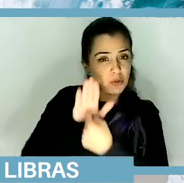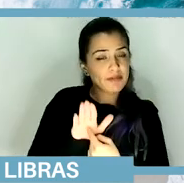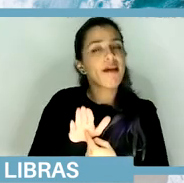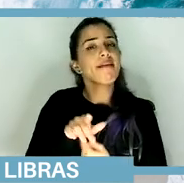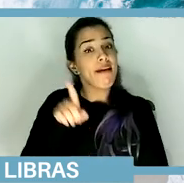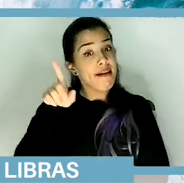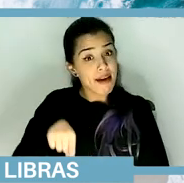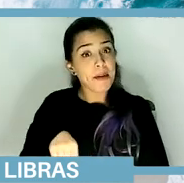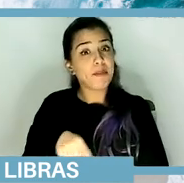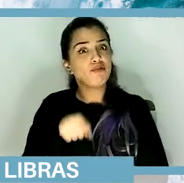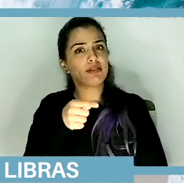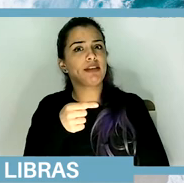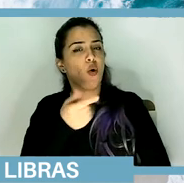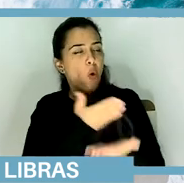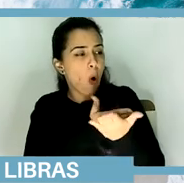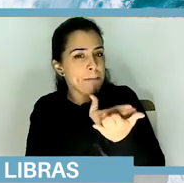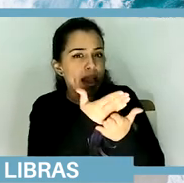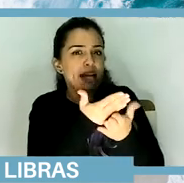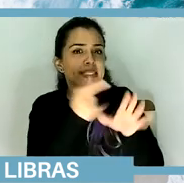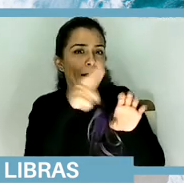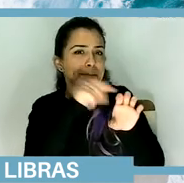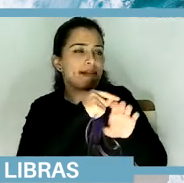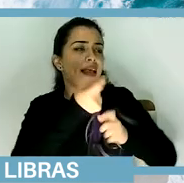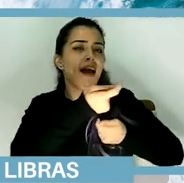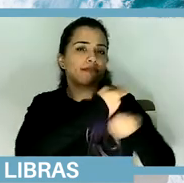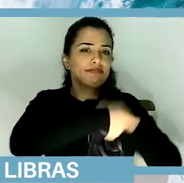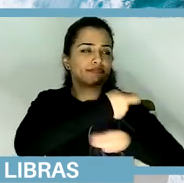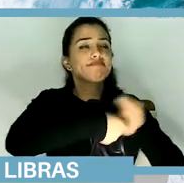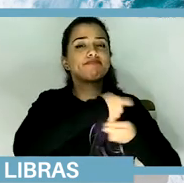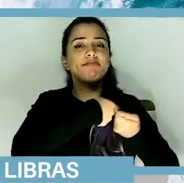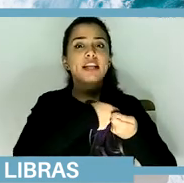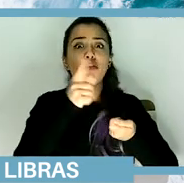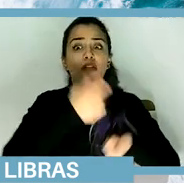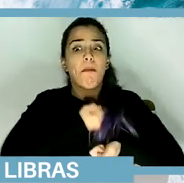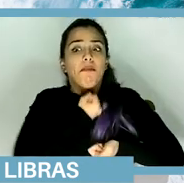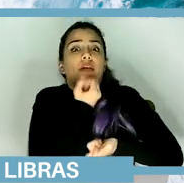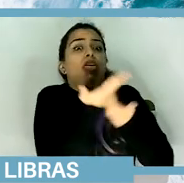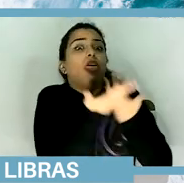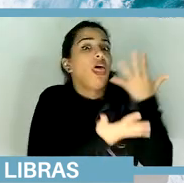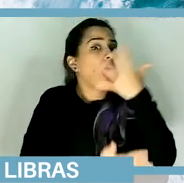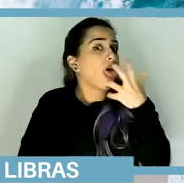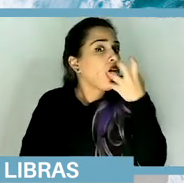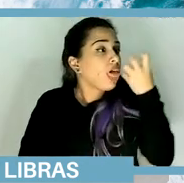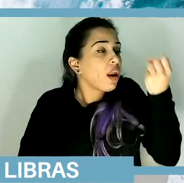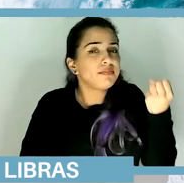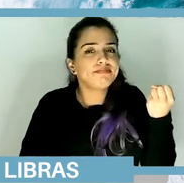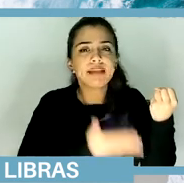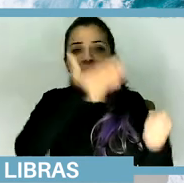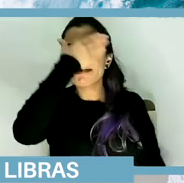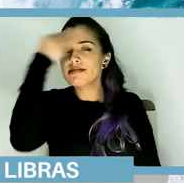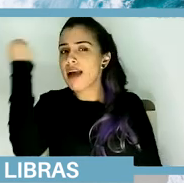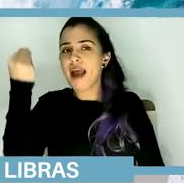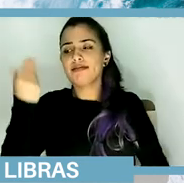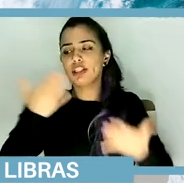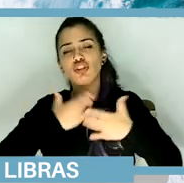empreender a gente literalmente e joga e quer fazer tudo da melhor forma possível a gente se apaixona e quando veio a gente se esquece esquece de